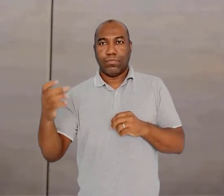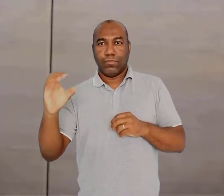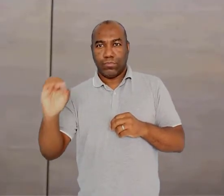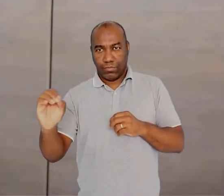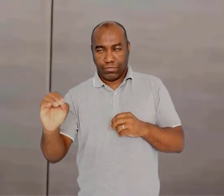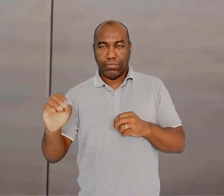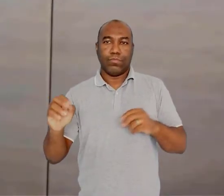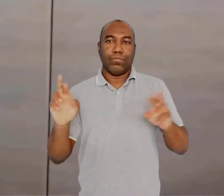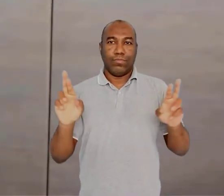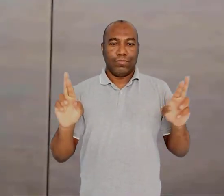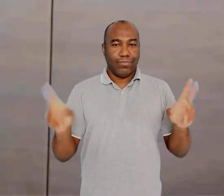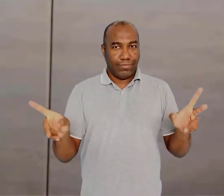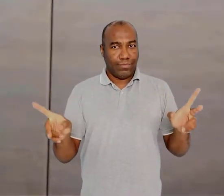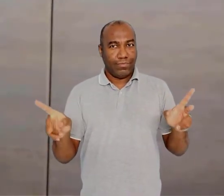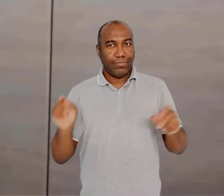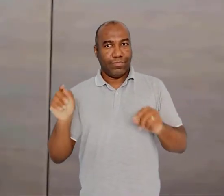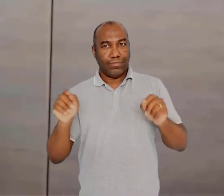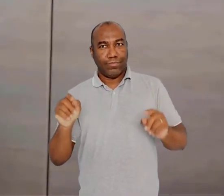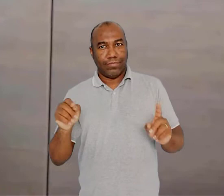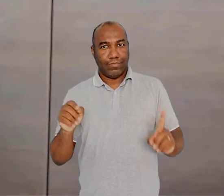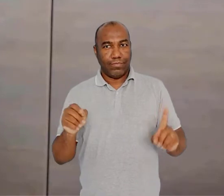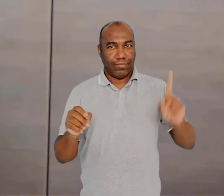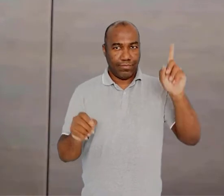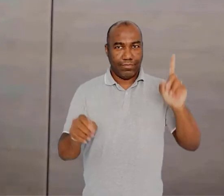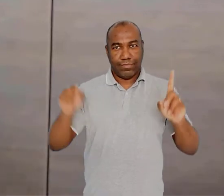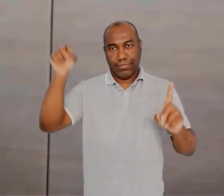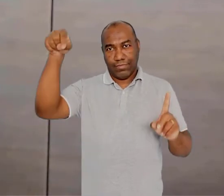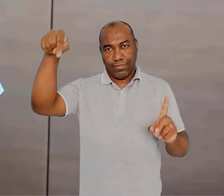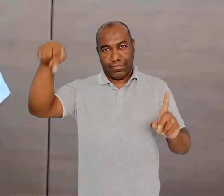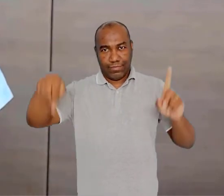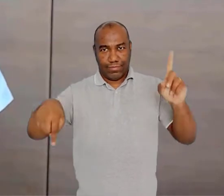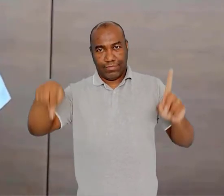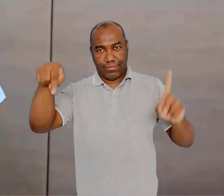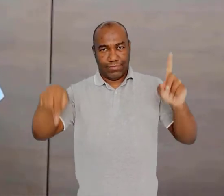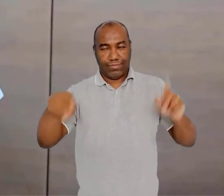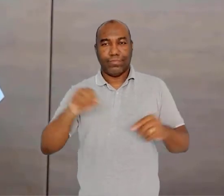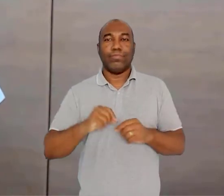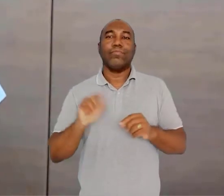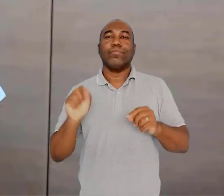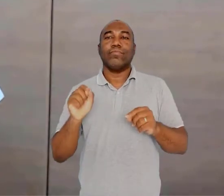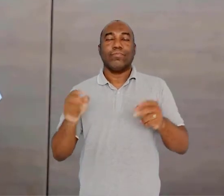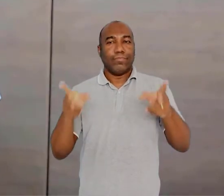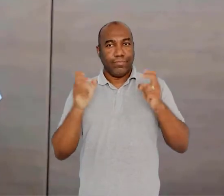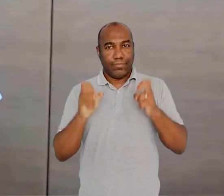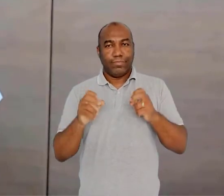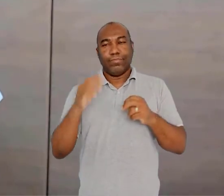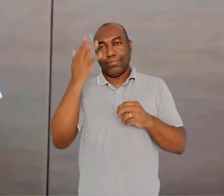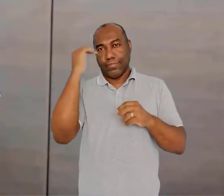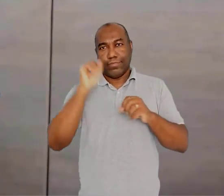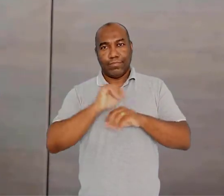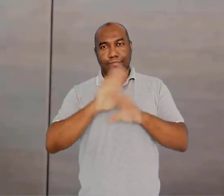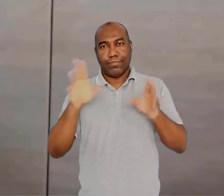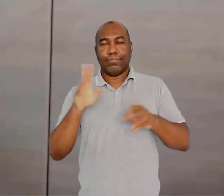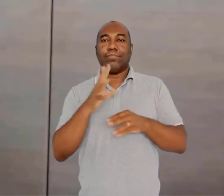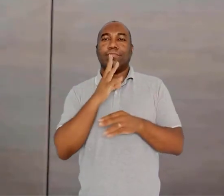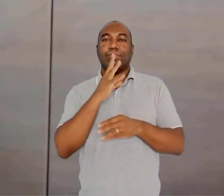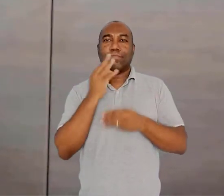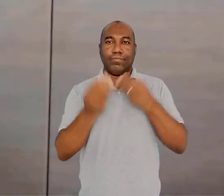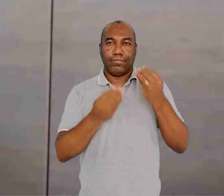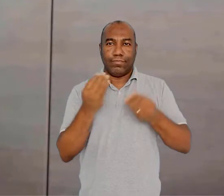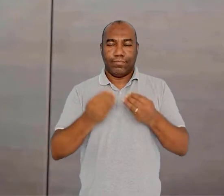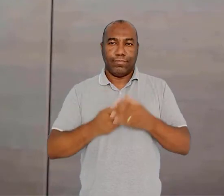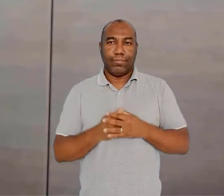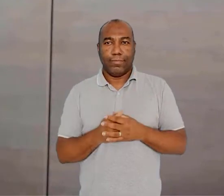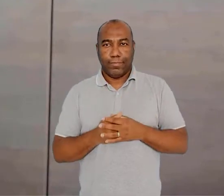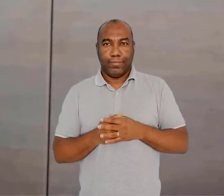quem absorve calor, quem libera calor, a partir desses conceitos, a gente vai fazer os cálculos da lei de Hess.